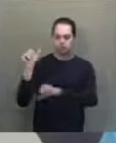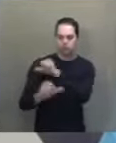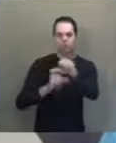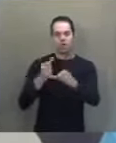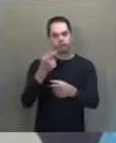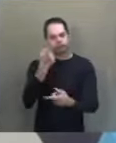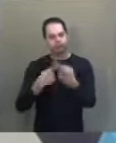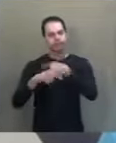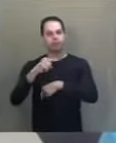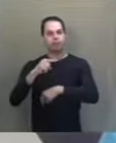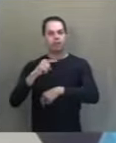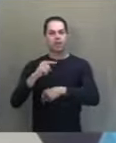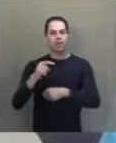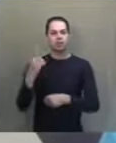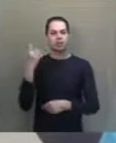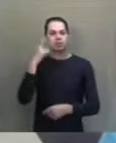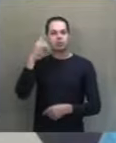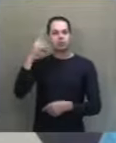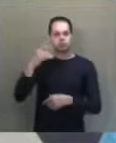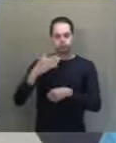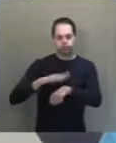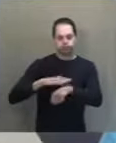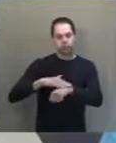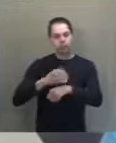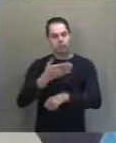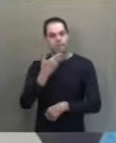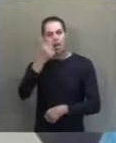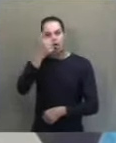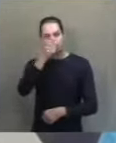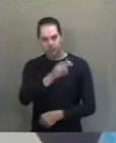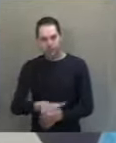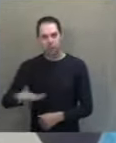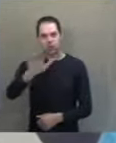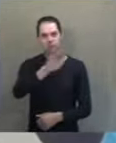e tempos melhores para todos. Obrigado, presidente.